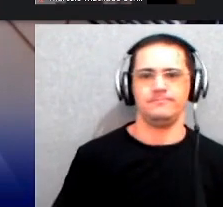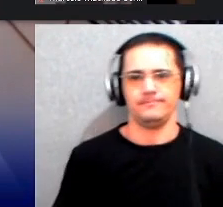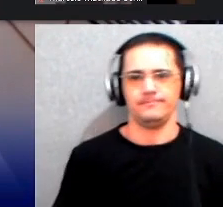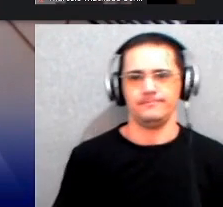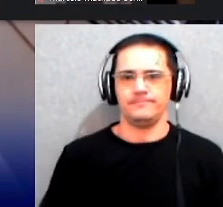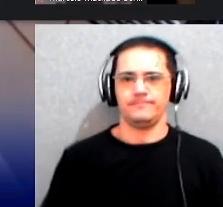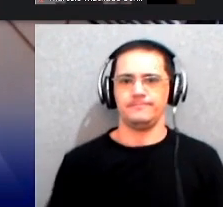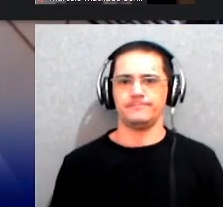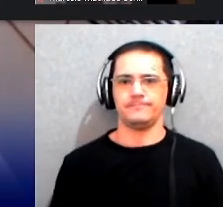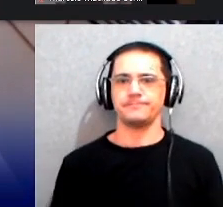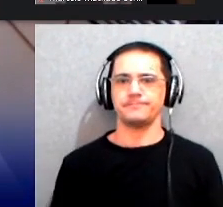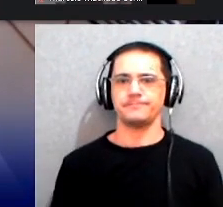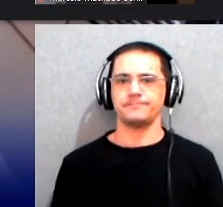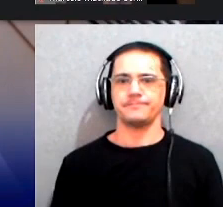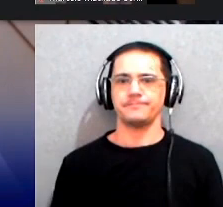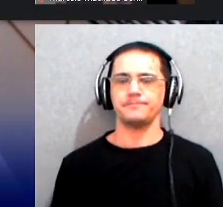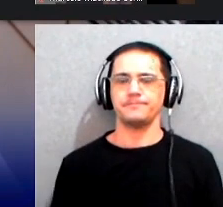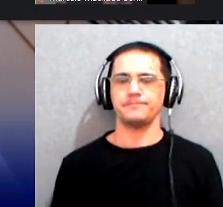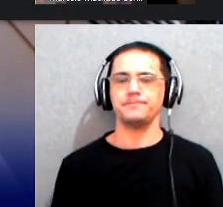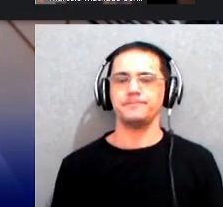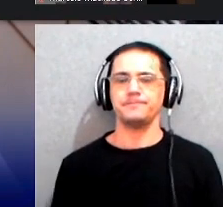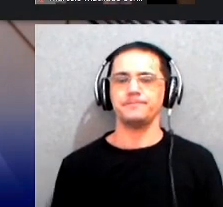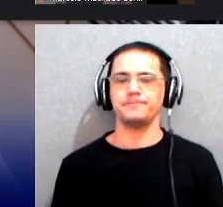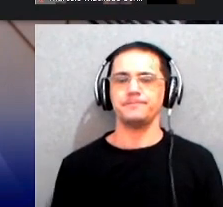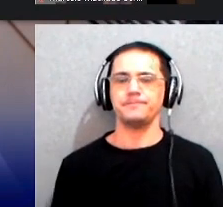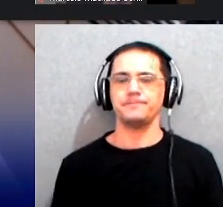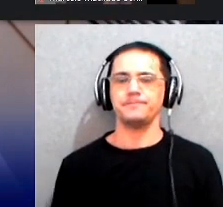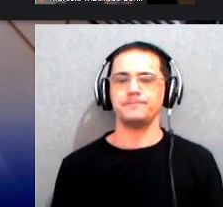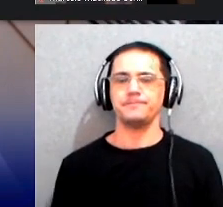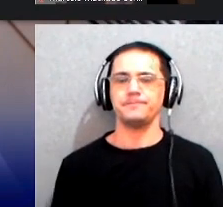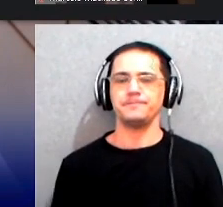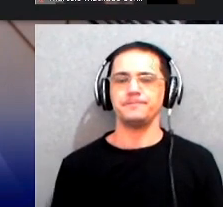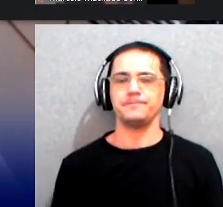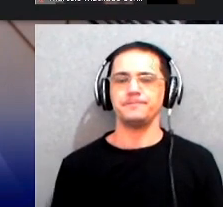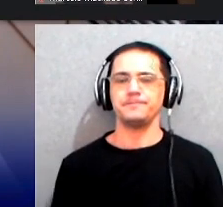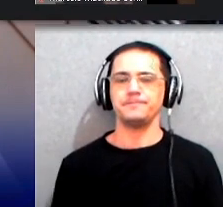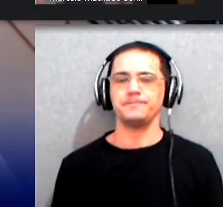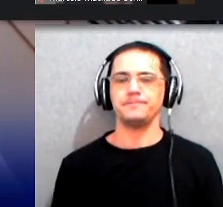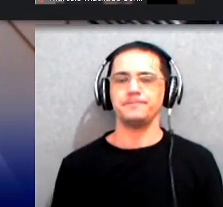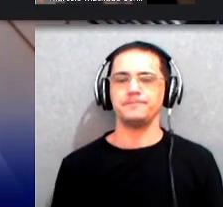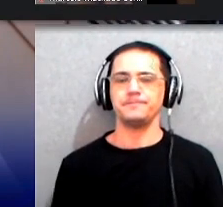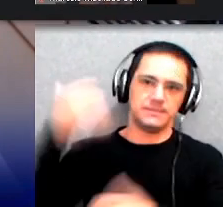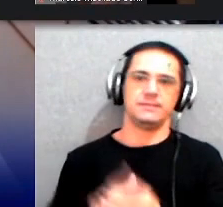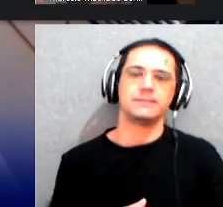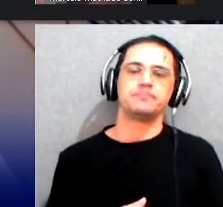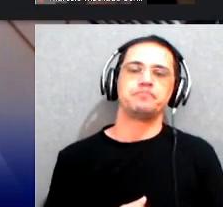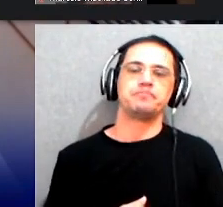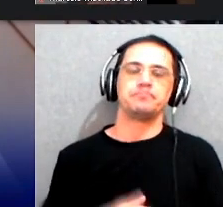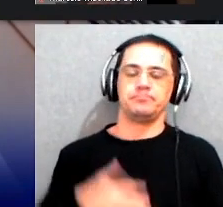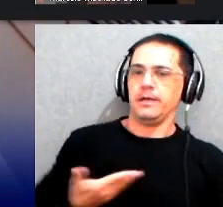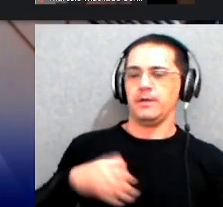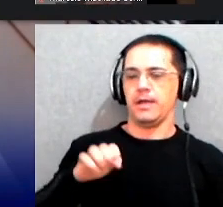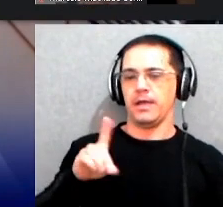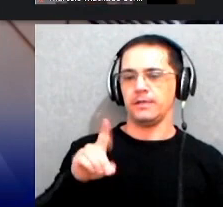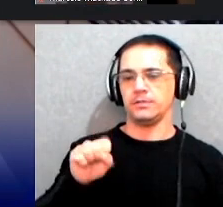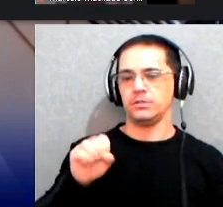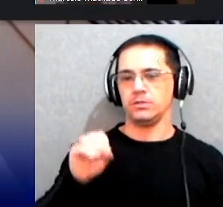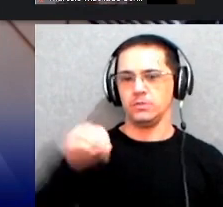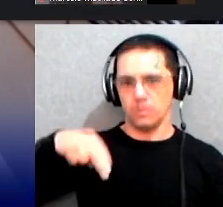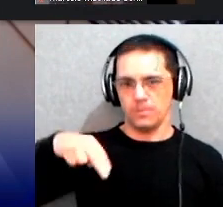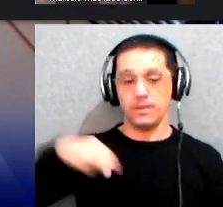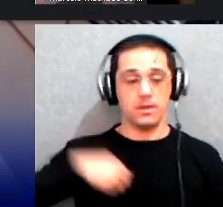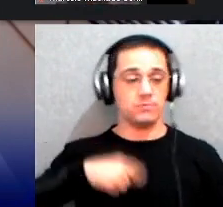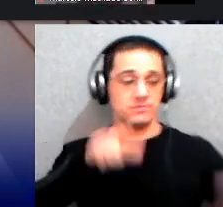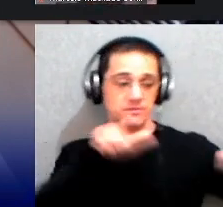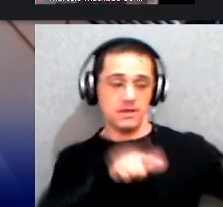Semana passada, o que o meu amigo, e talvez amigo dos outros também, né, o Hércio Quaresma fez. Eu estava aqui nessa sala e e o Écio começou a me